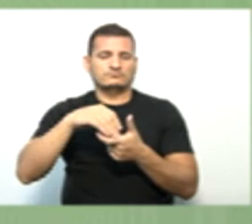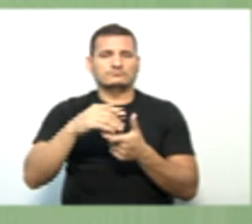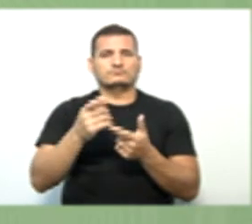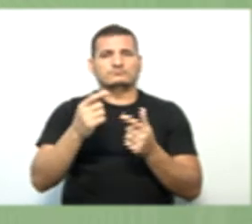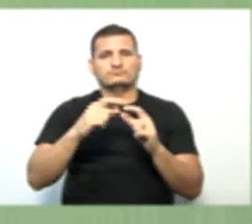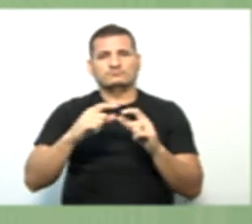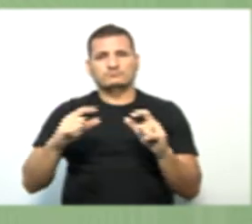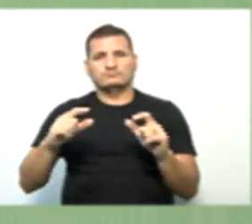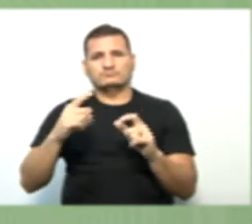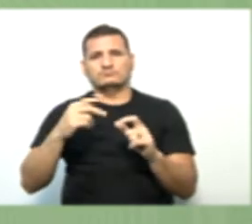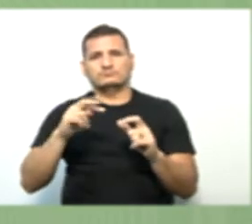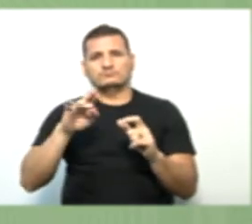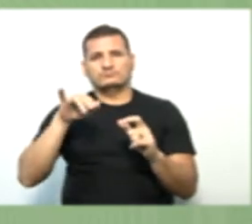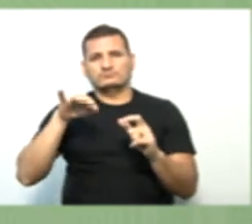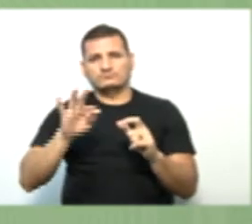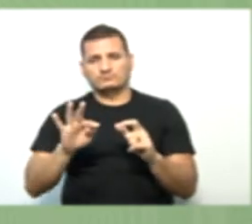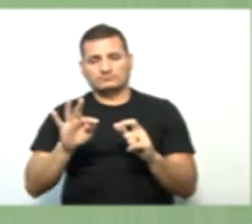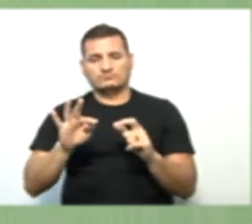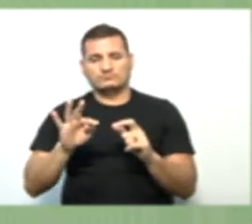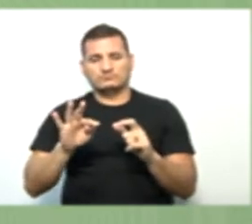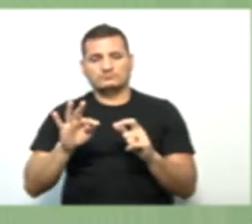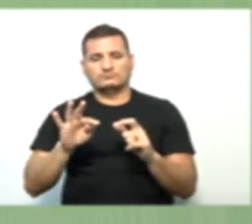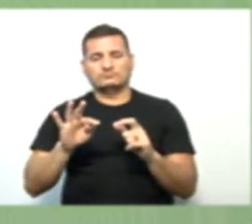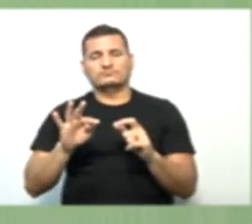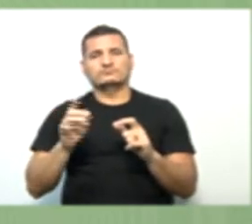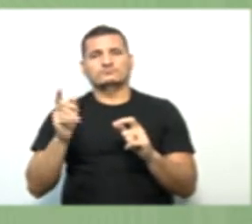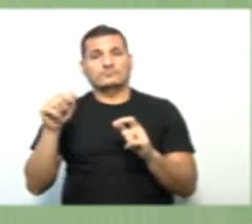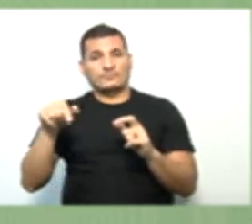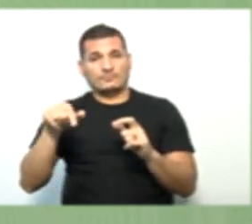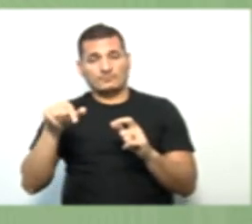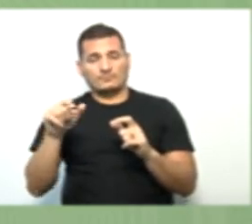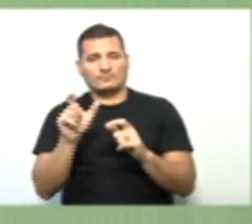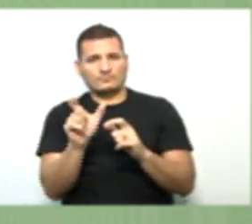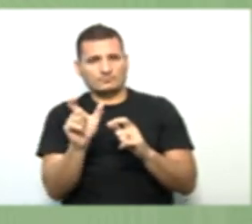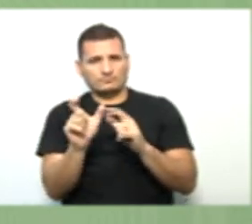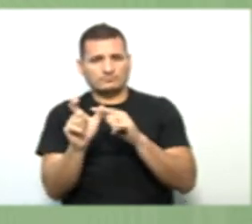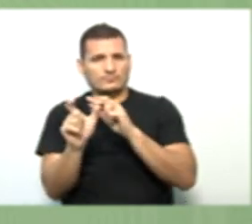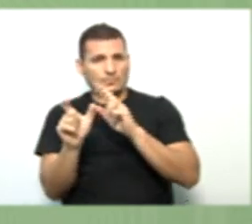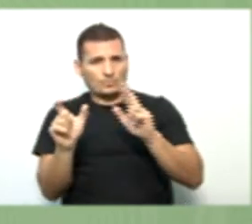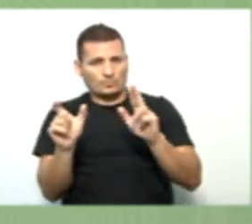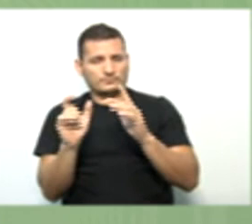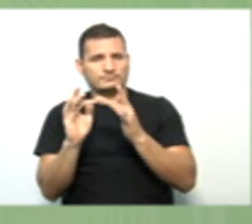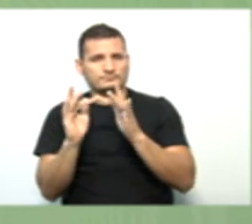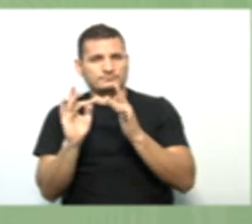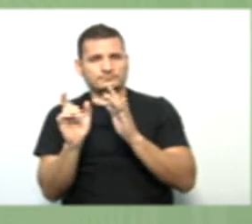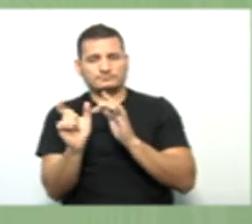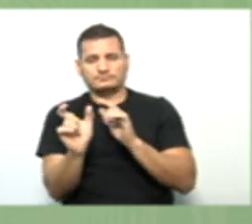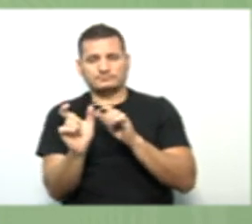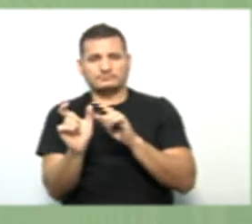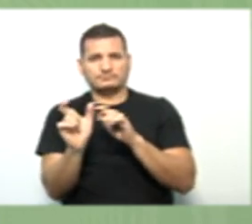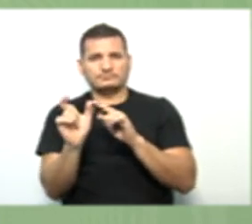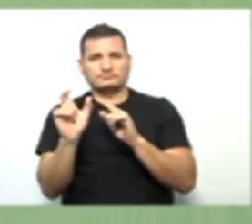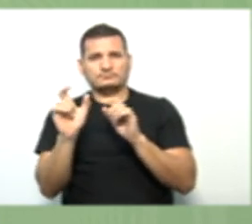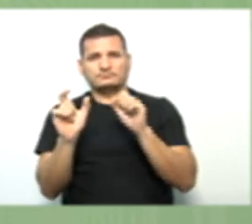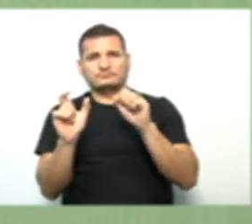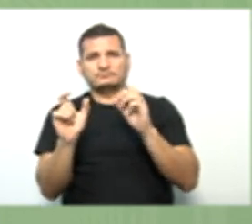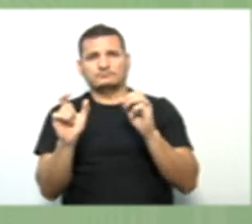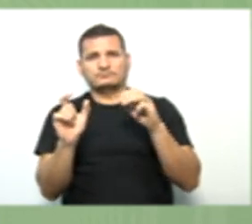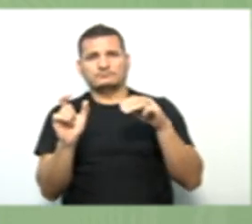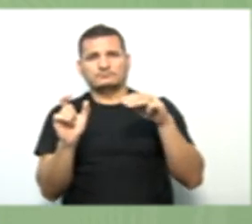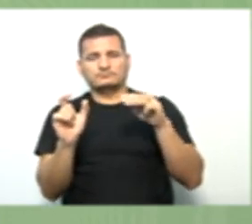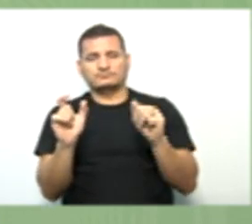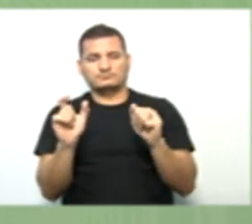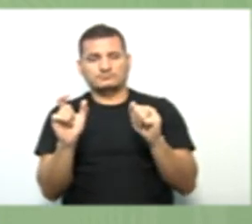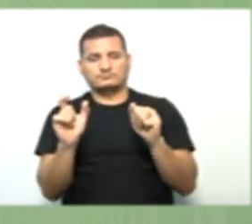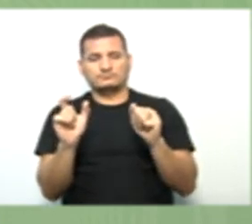print, aí eu venho aqui, ó, e tenho o nome da função. No momento que o